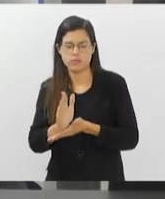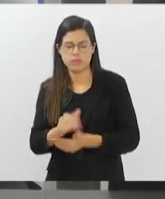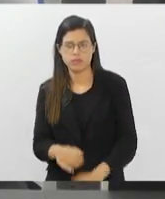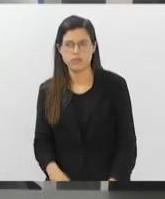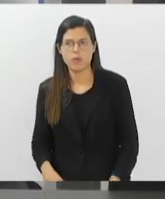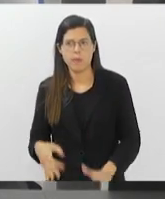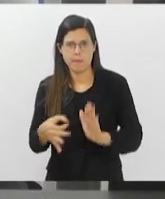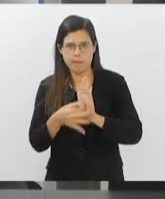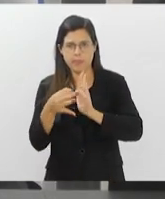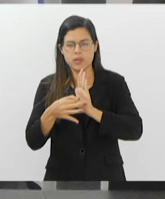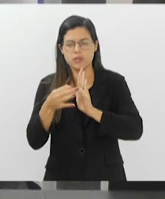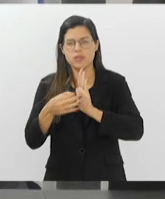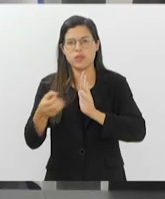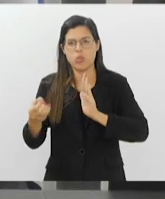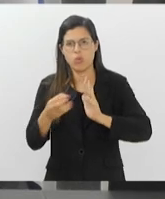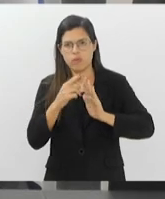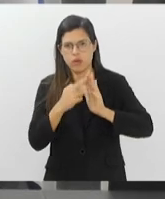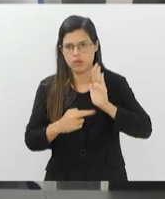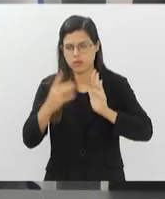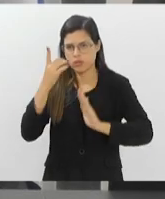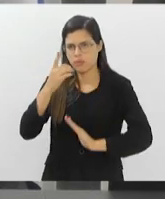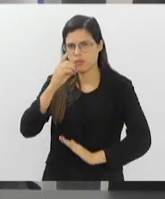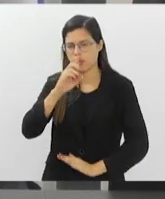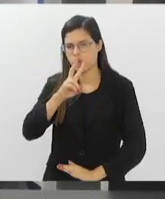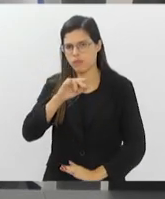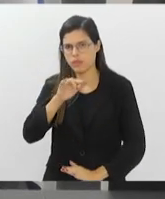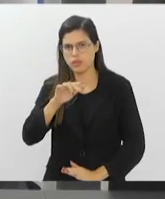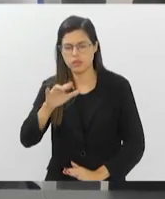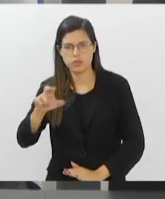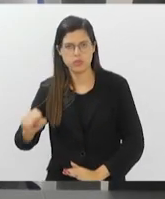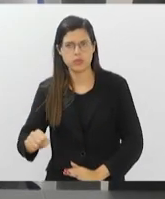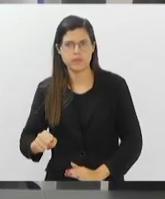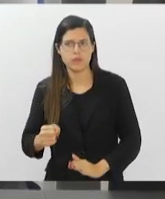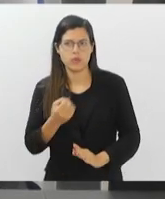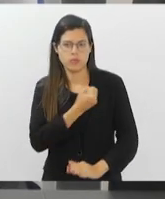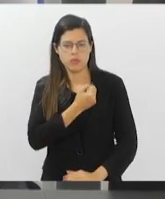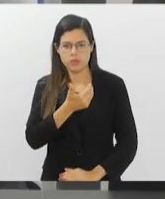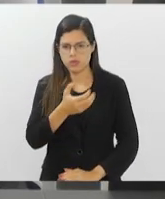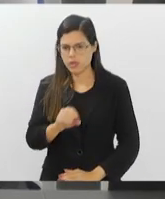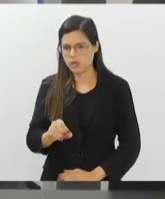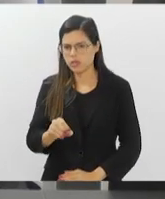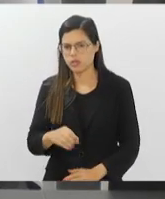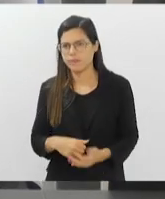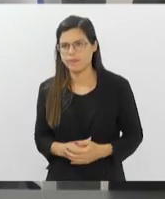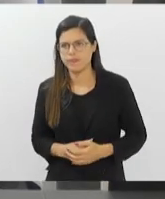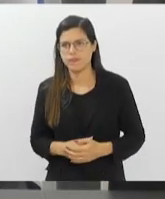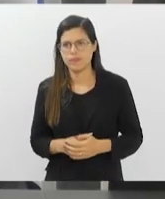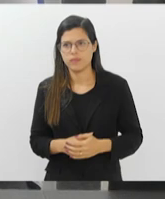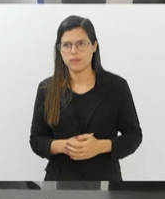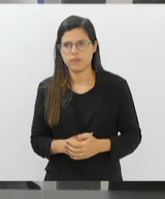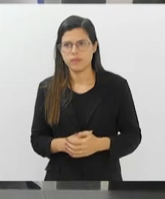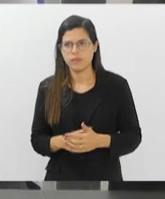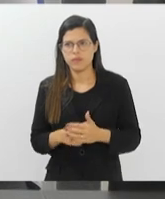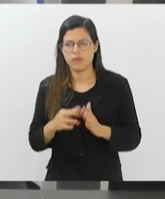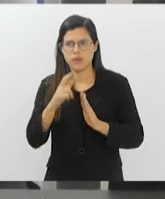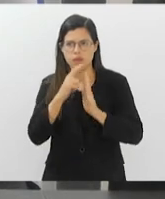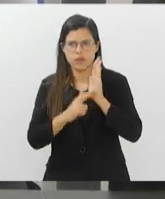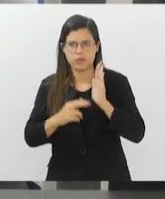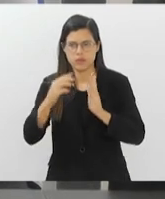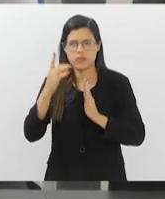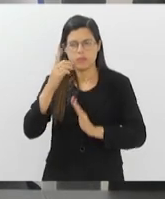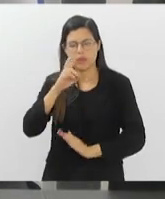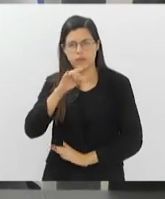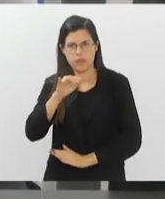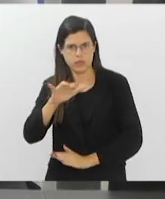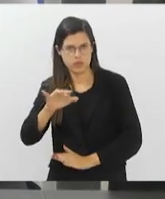o parecer do novo relator, deputado Cozzolino. 10 da pauta. Relatoria, aí sim, do deputado Vinícius